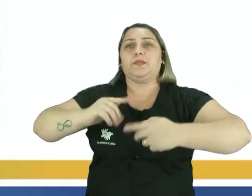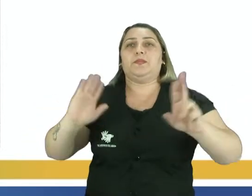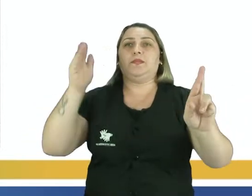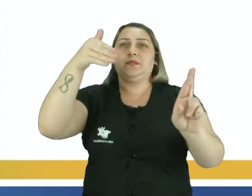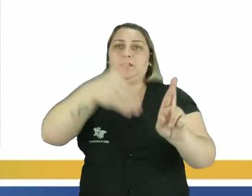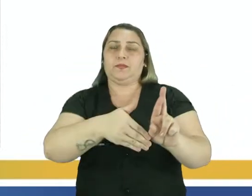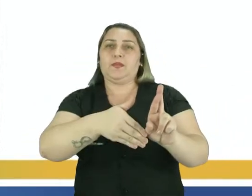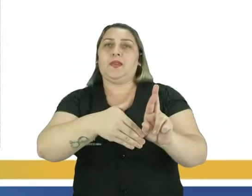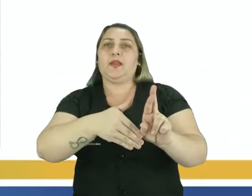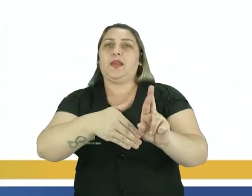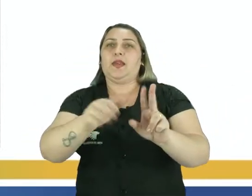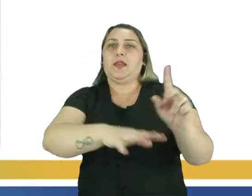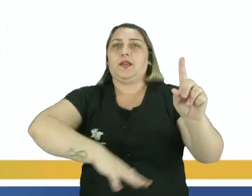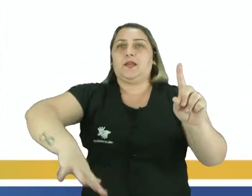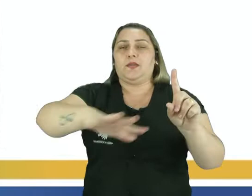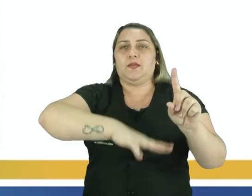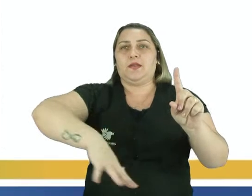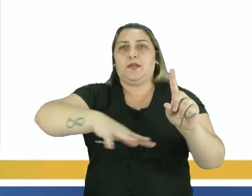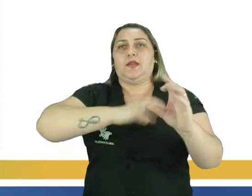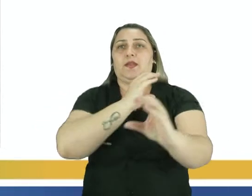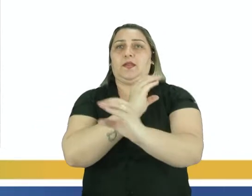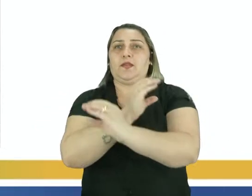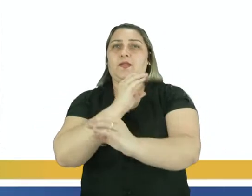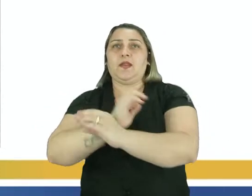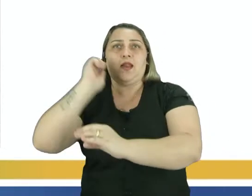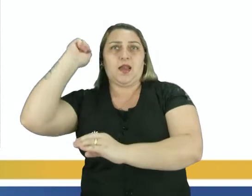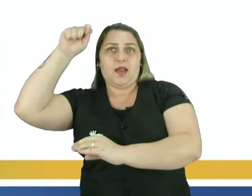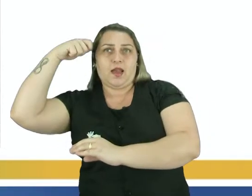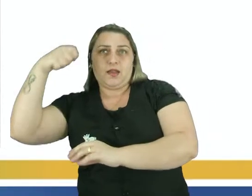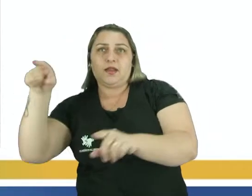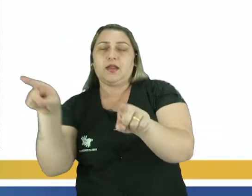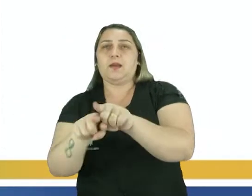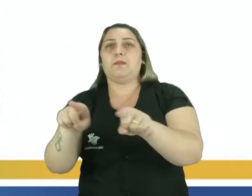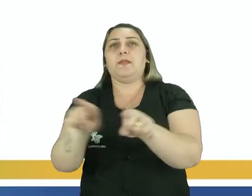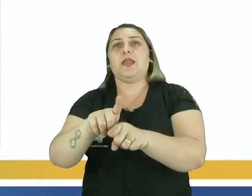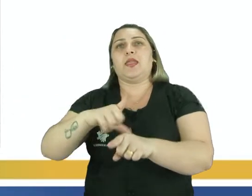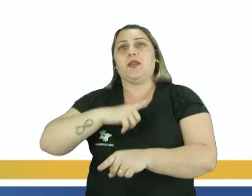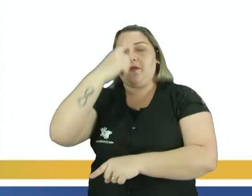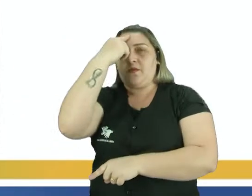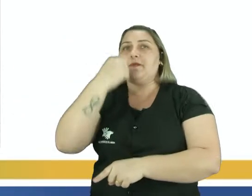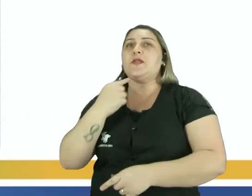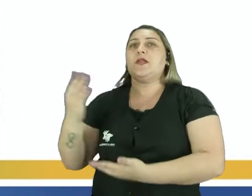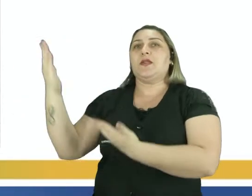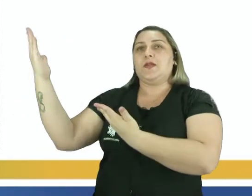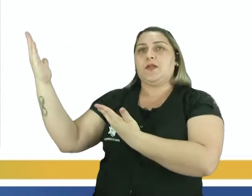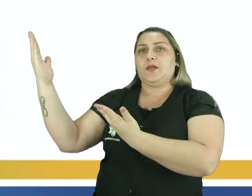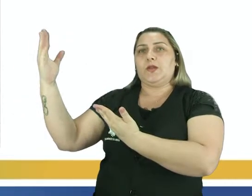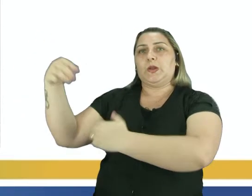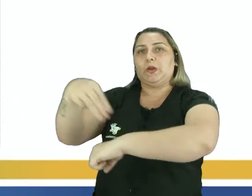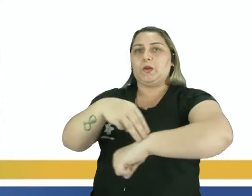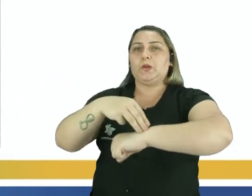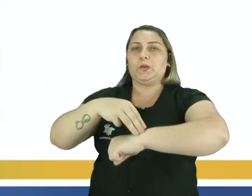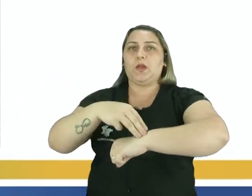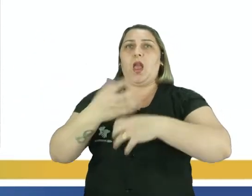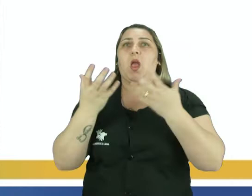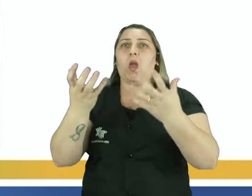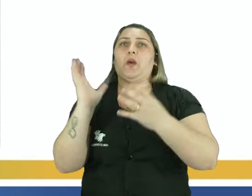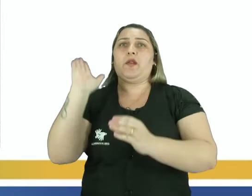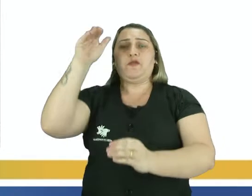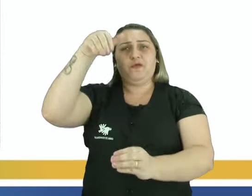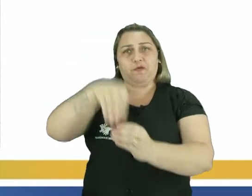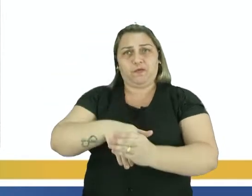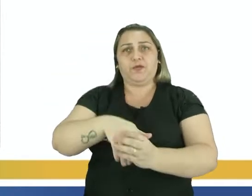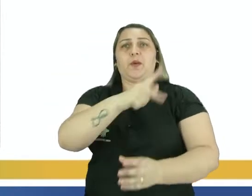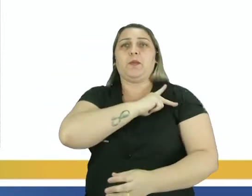da sociedade civil, artistas e intelectuais. Aí tem uma foto aí de um desses momentos dessa manifestação que diz: "Eu quero